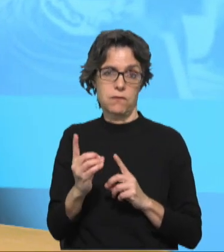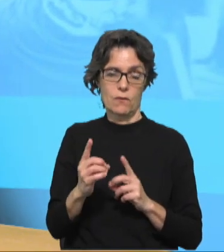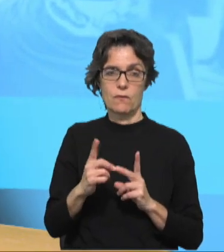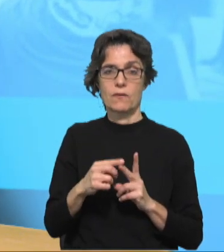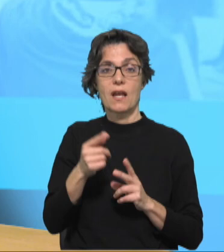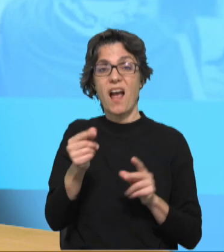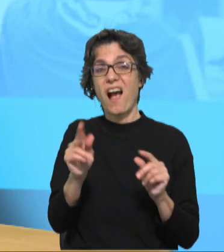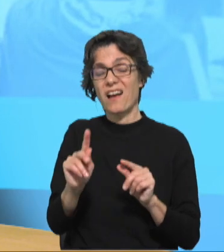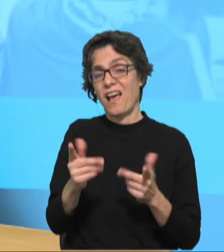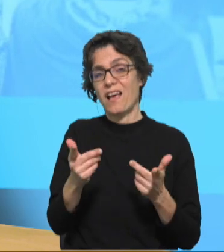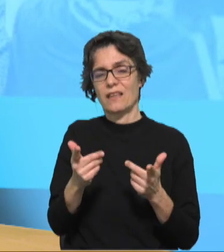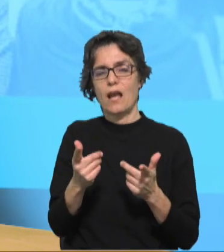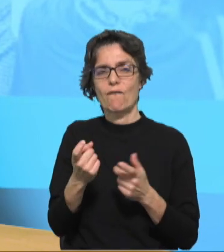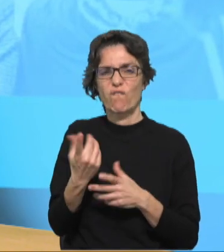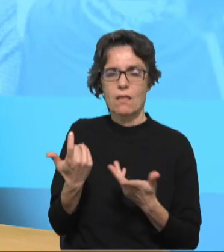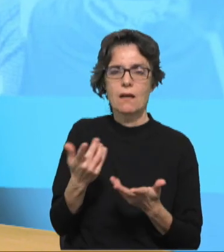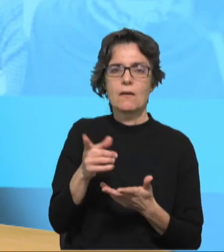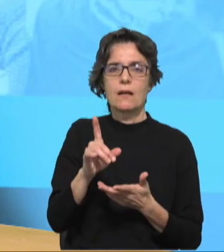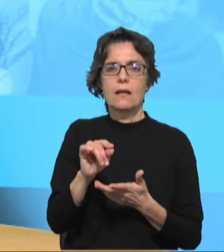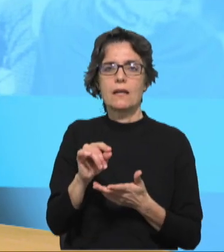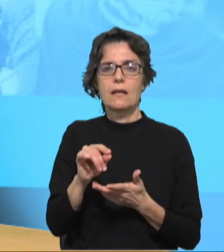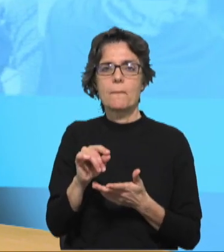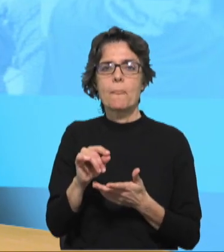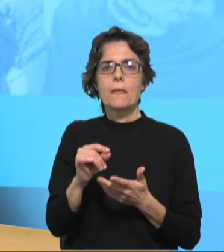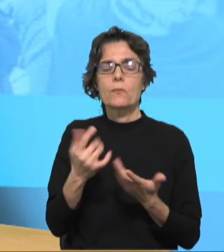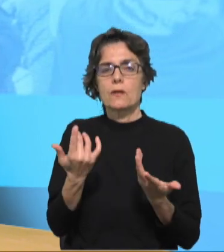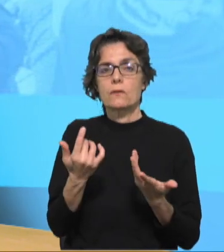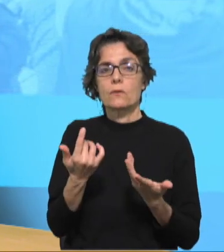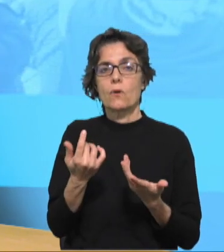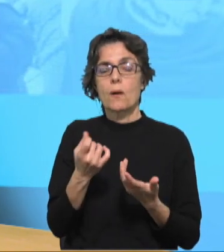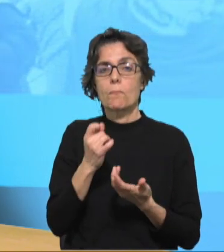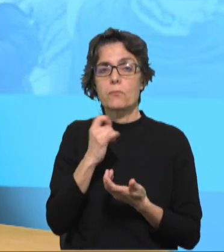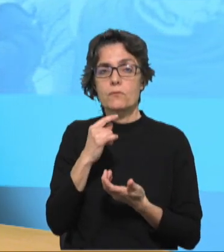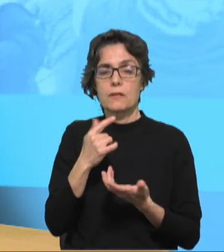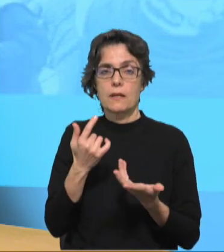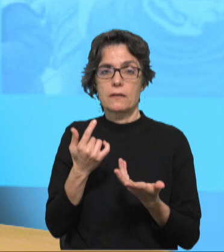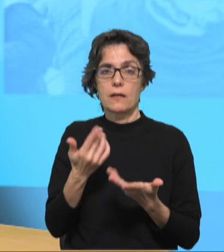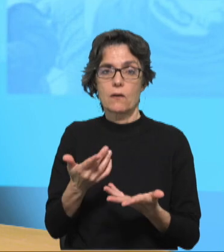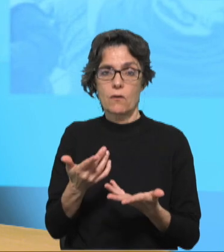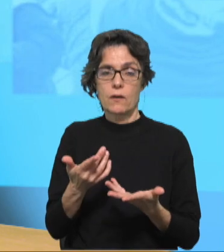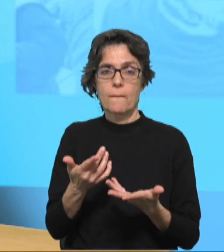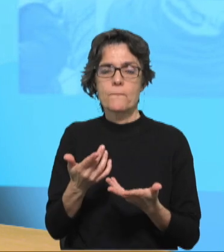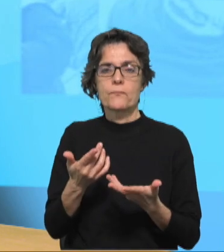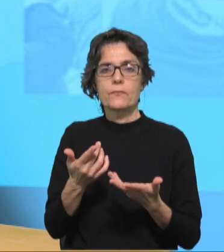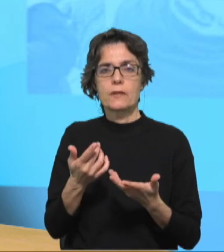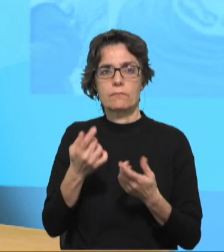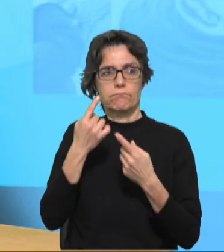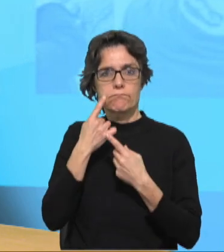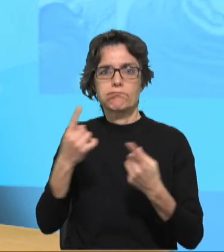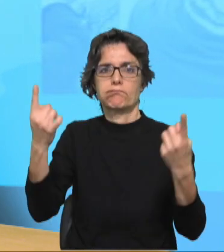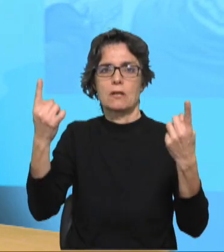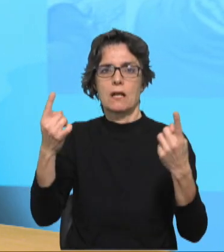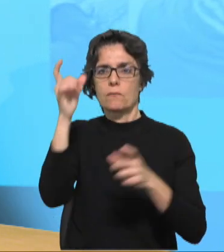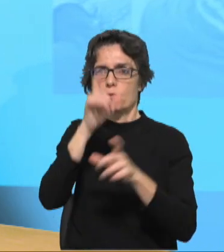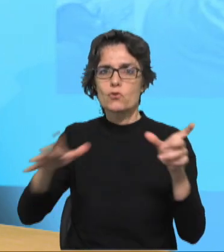muito incipiente e o meio por excelência de comunicar para as massas, digamos assim, era o jornal, a imprensa